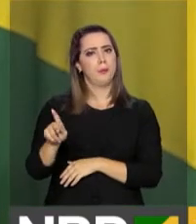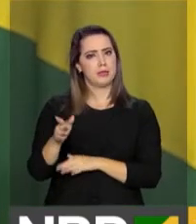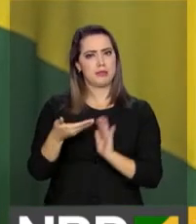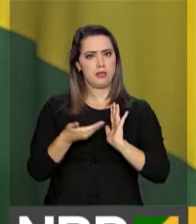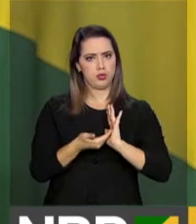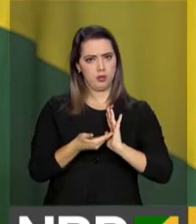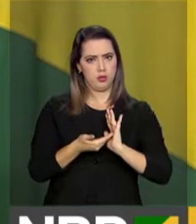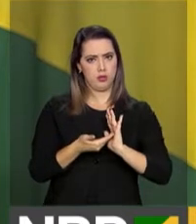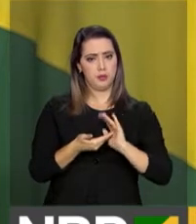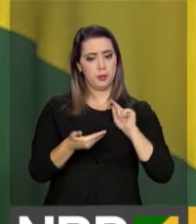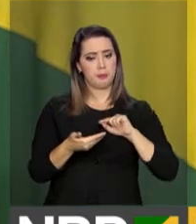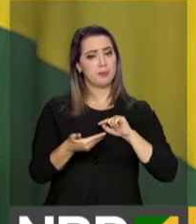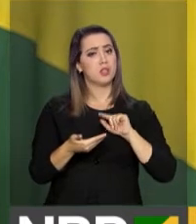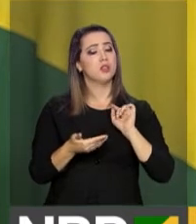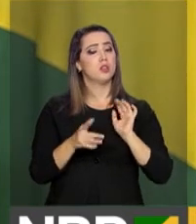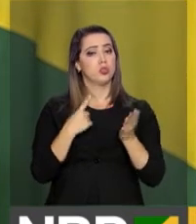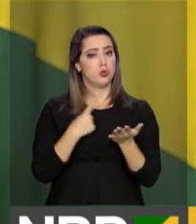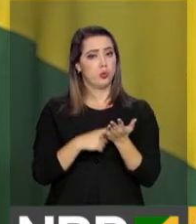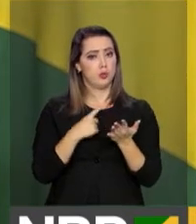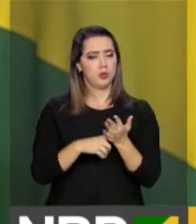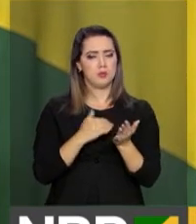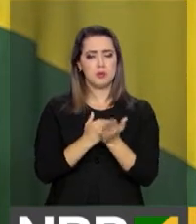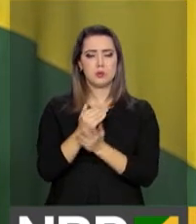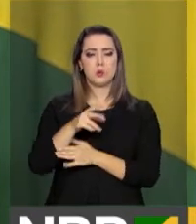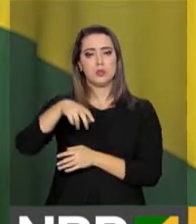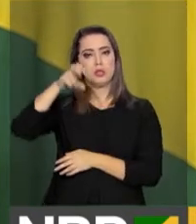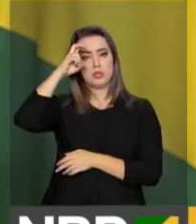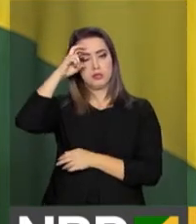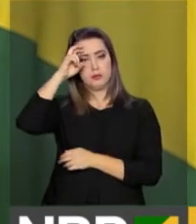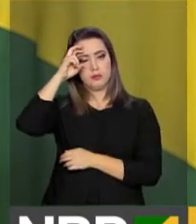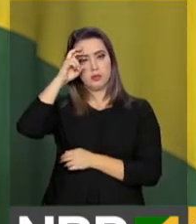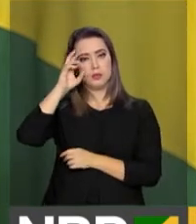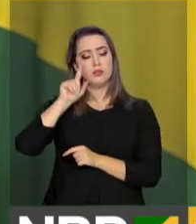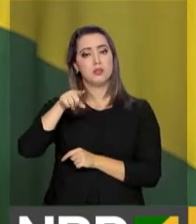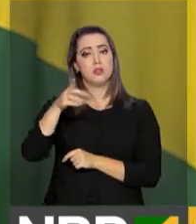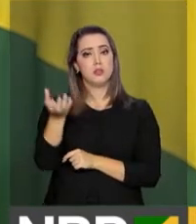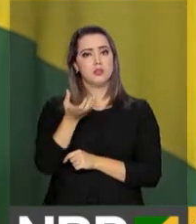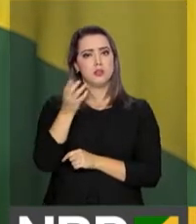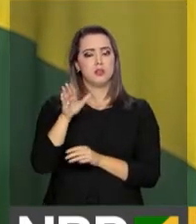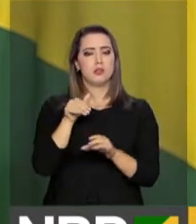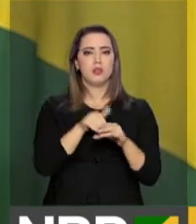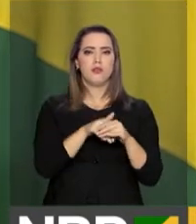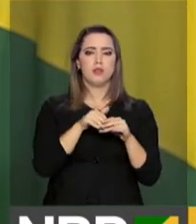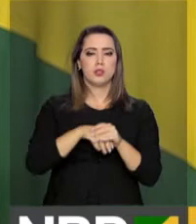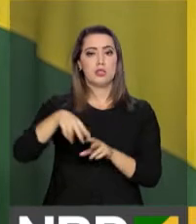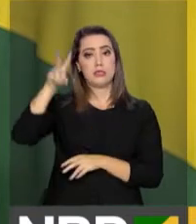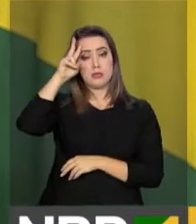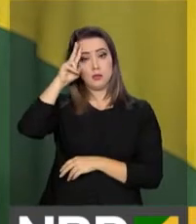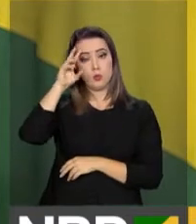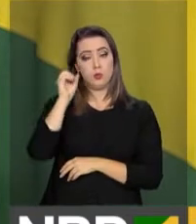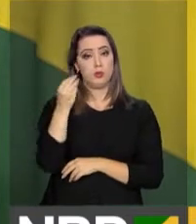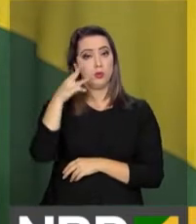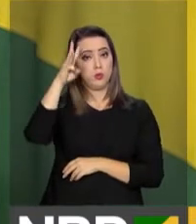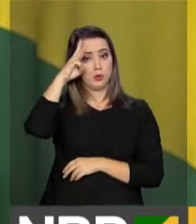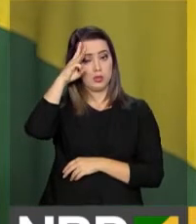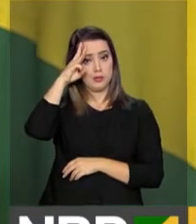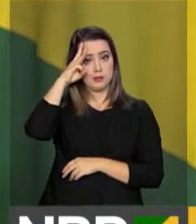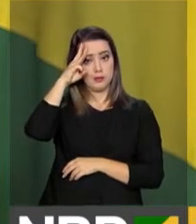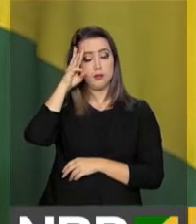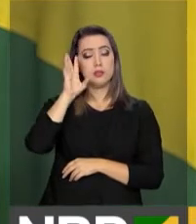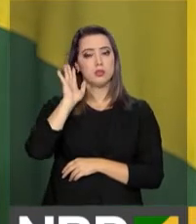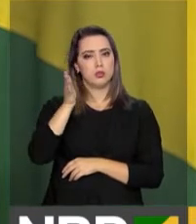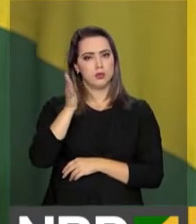já marcou o início da discussão para quinta feira e pretende votar na segunda ou terça feira quem sabe